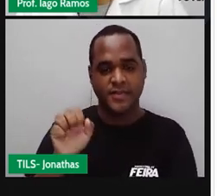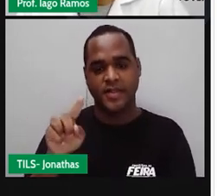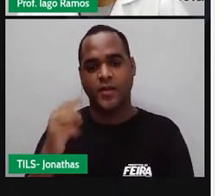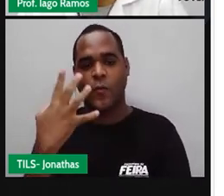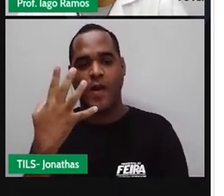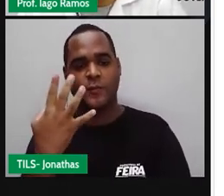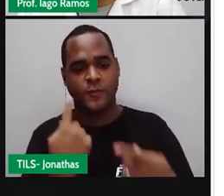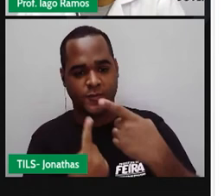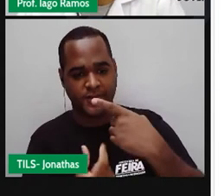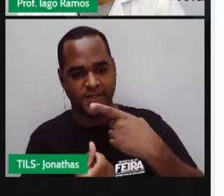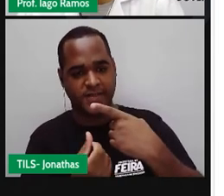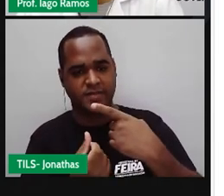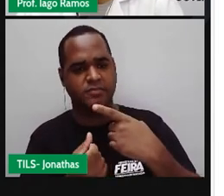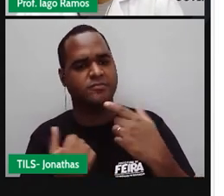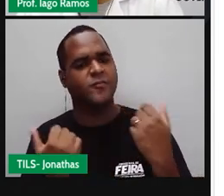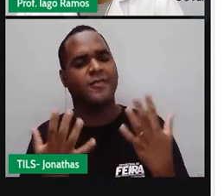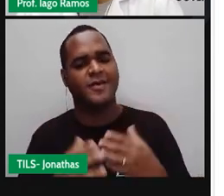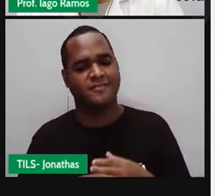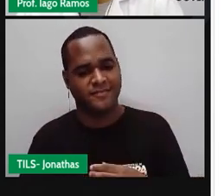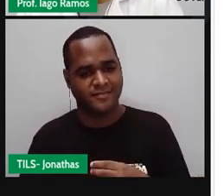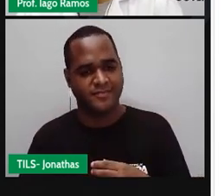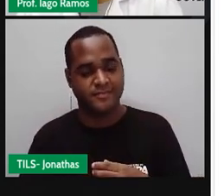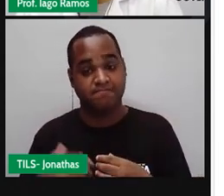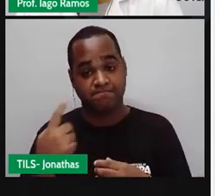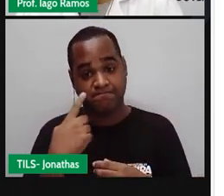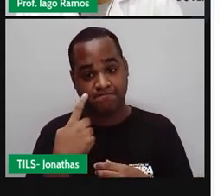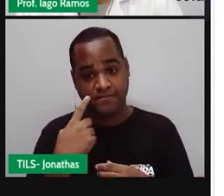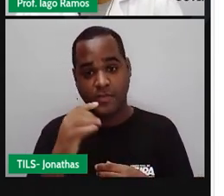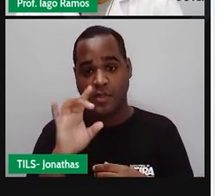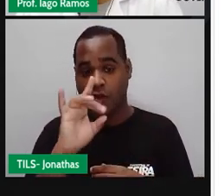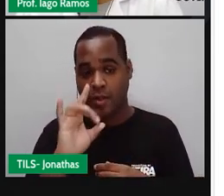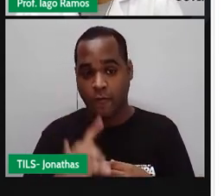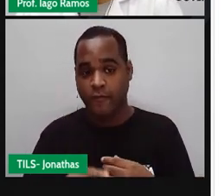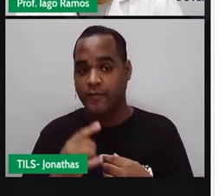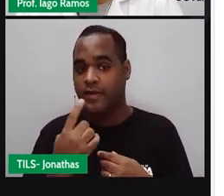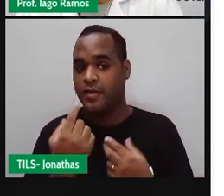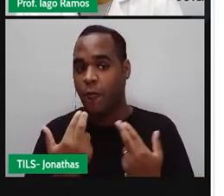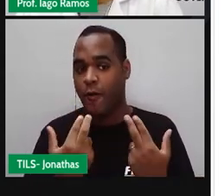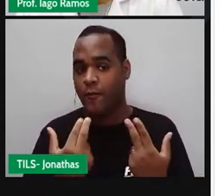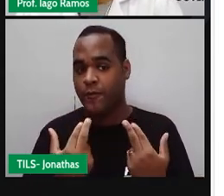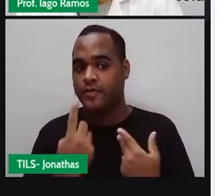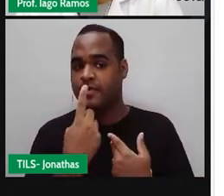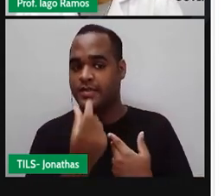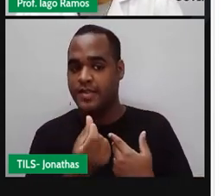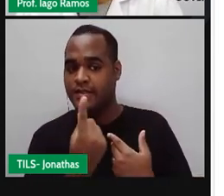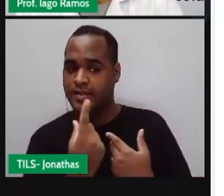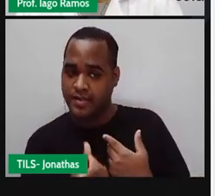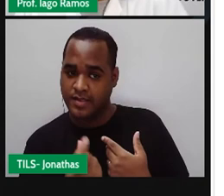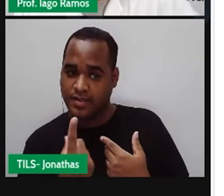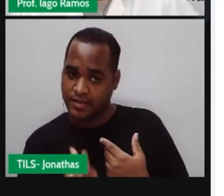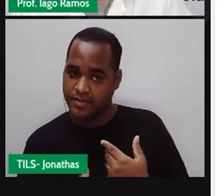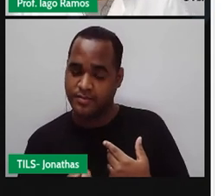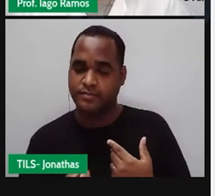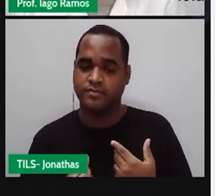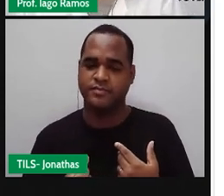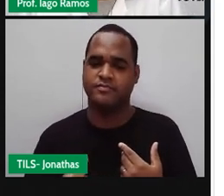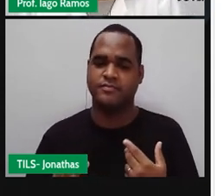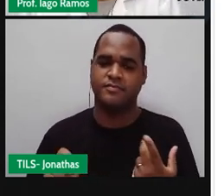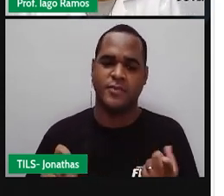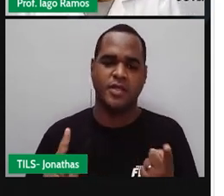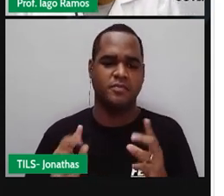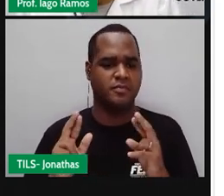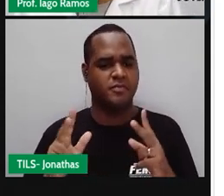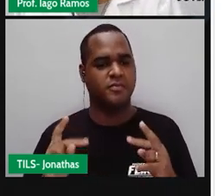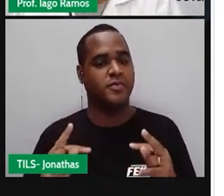dezesseis avos veja aqui na parte de baixo todas são iguais 16 16 16 então não dá para gente